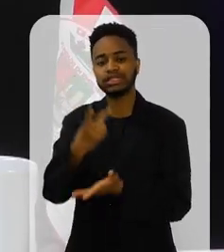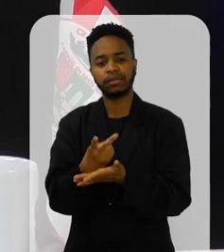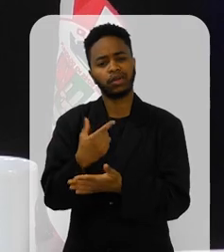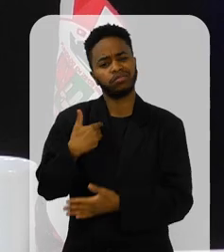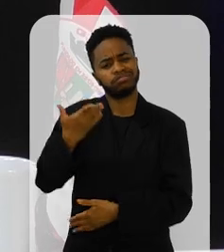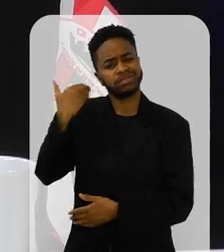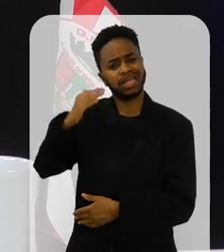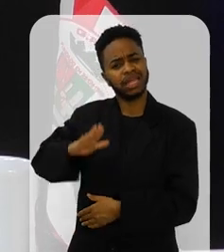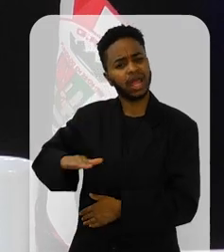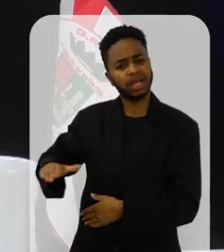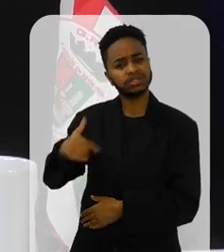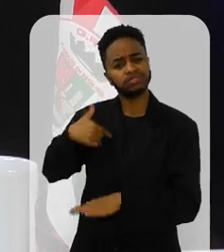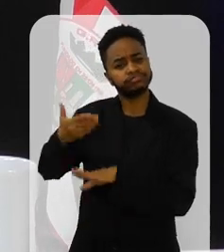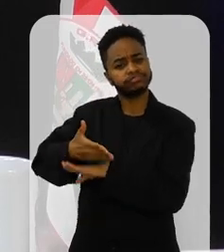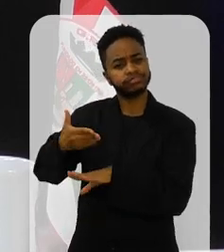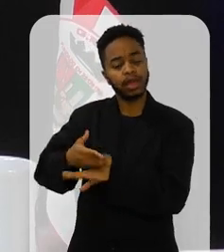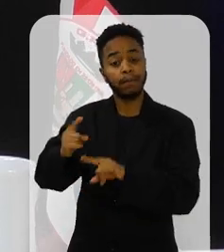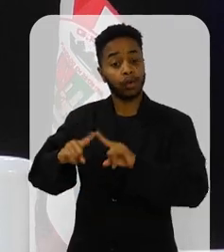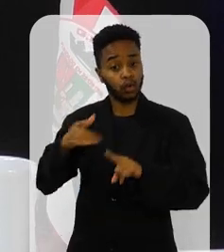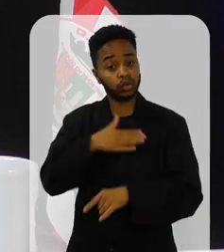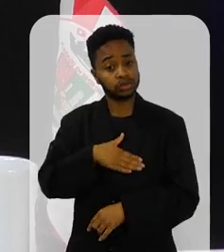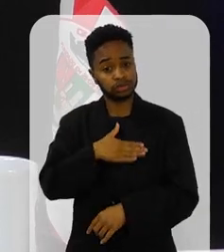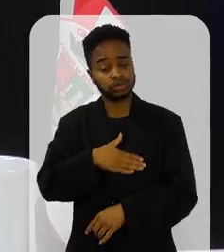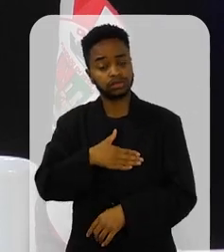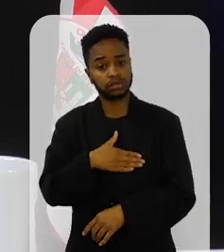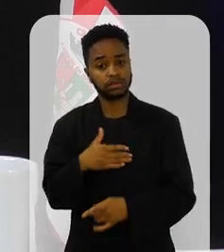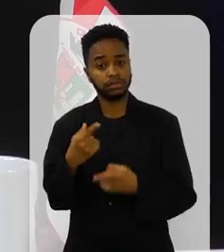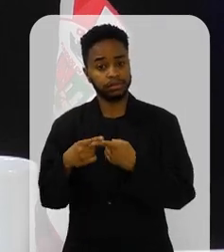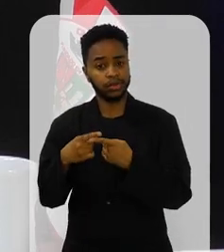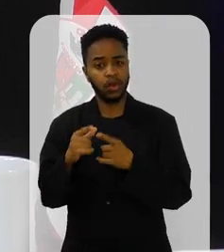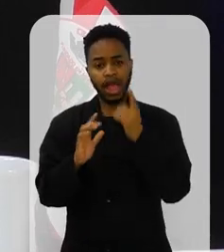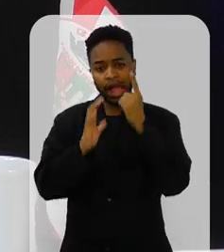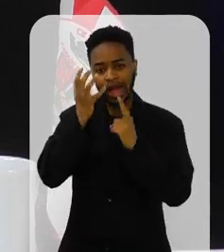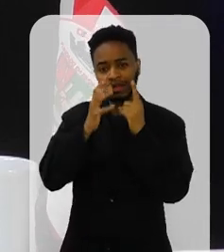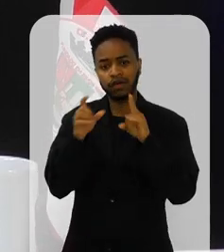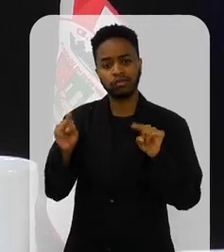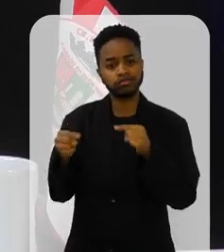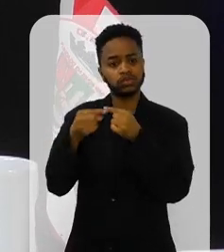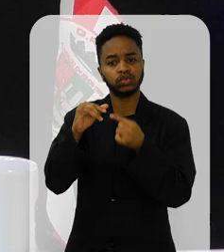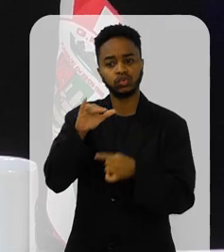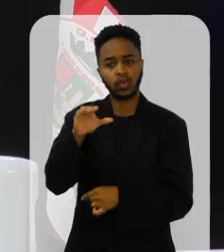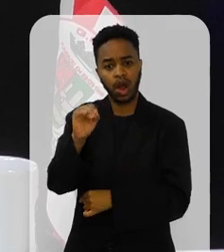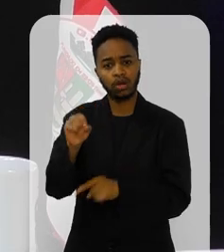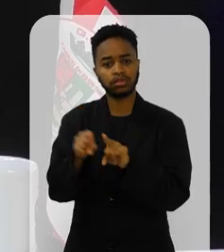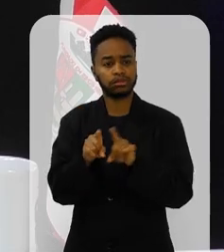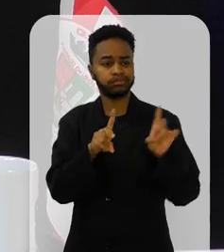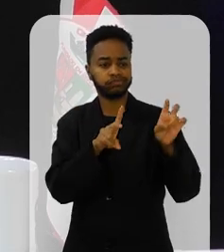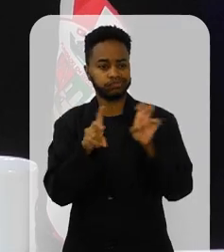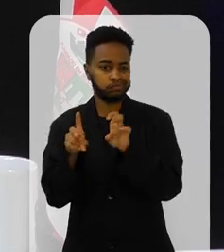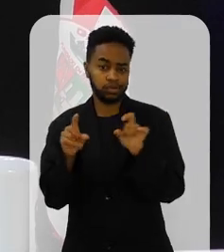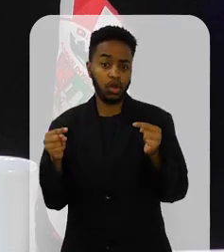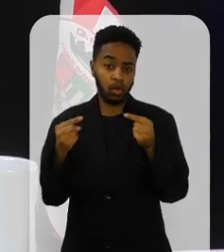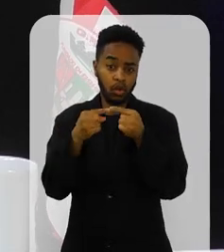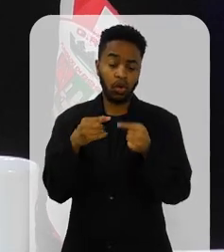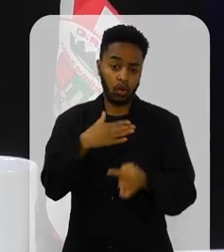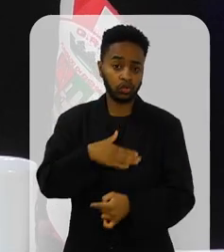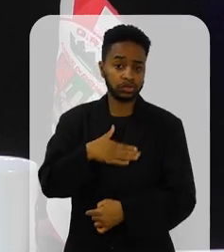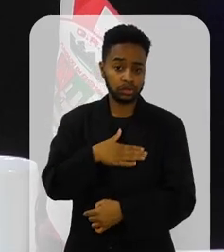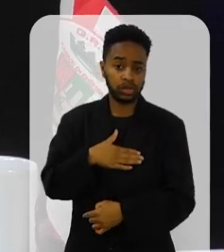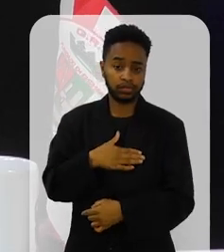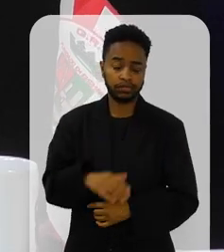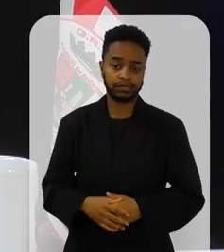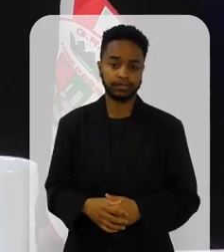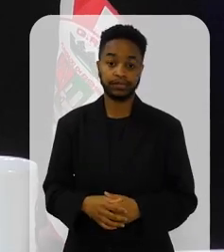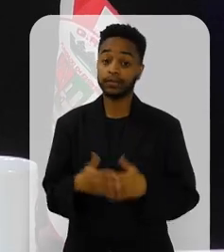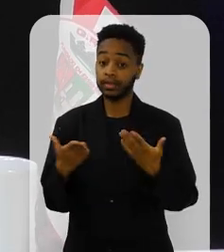encantava. Eu era pequeno, mas aquilo ali, entendeu? O próprio Carnaval do João, aquelas coisas todas, já